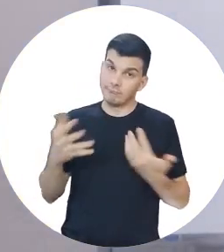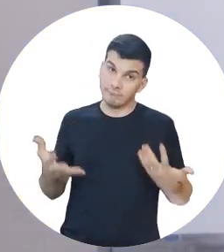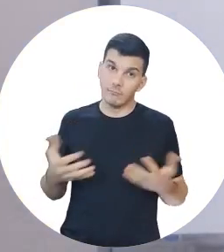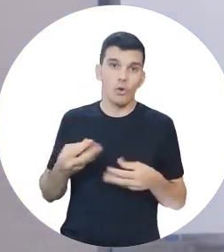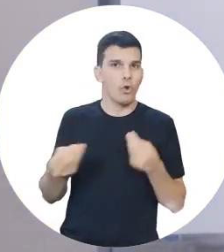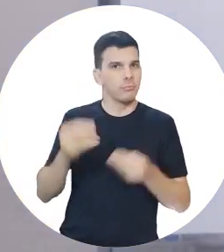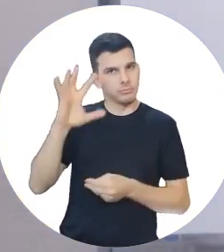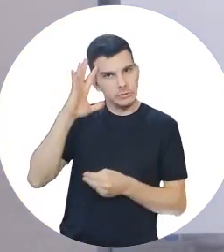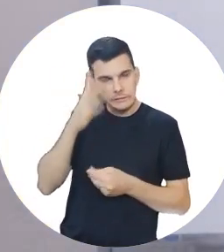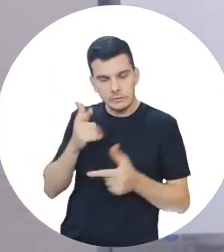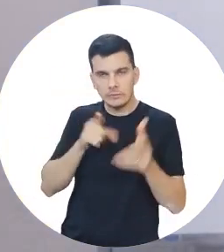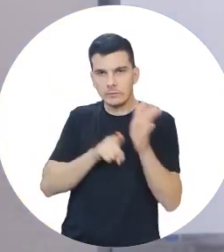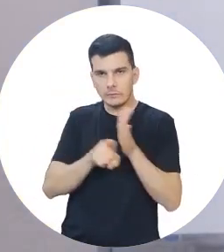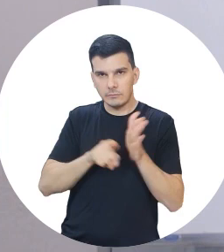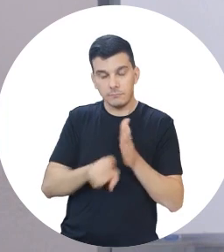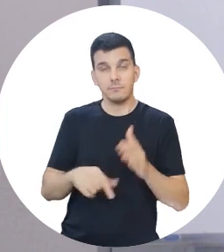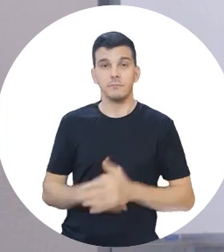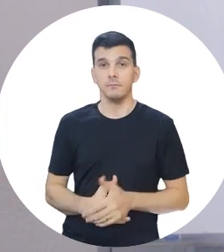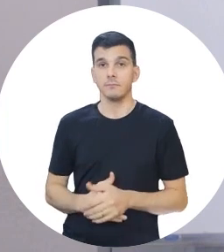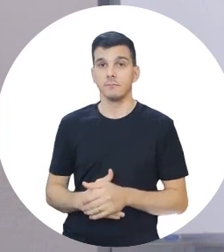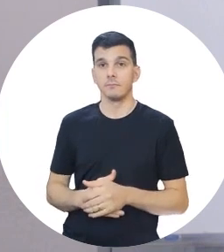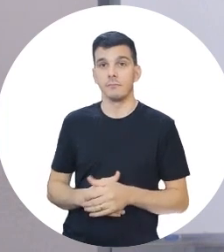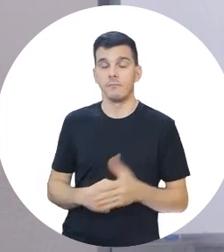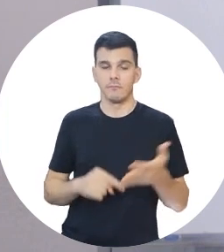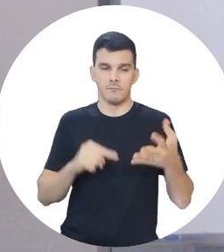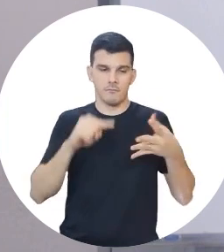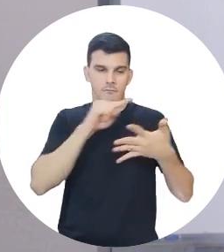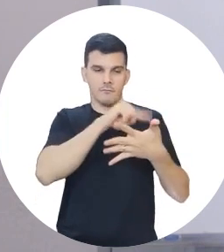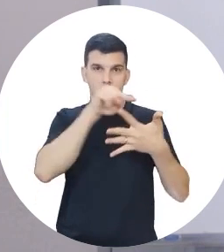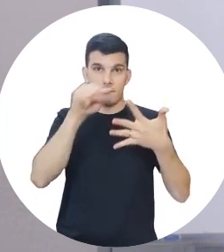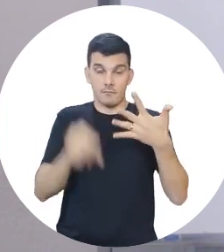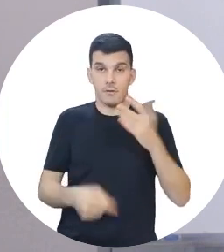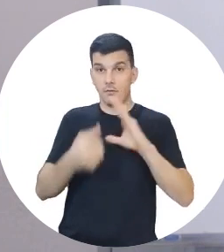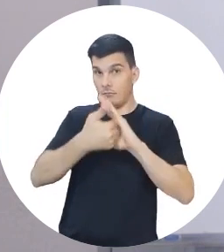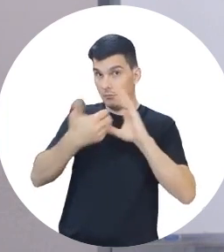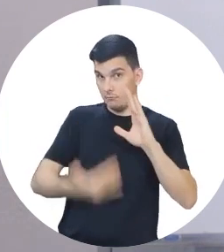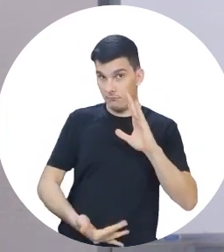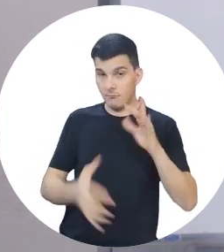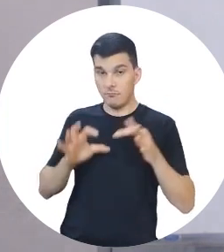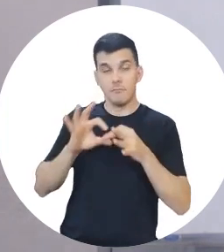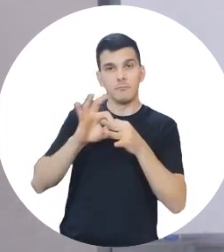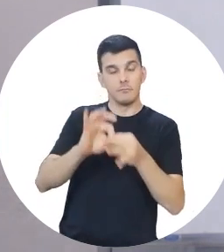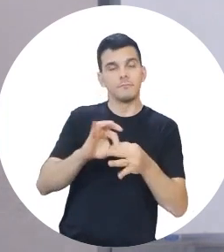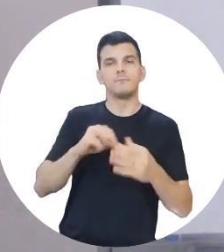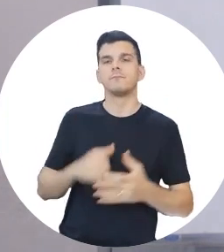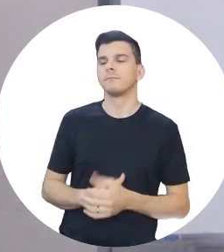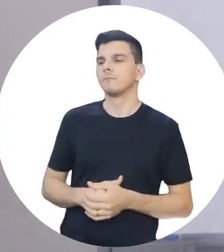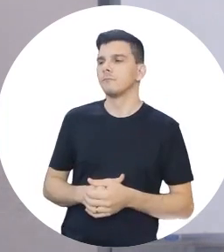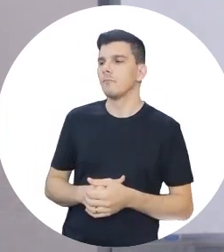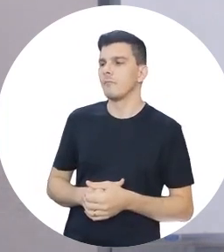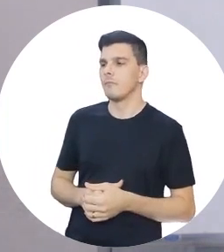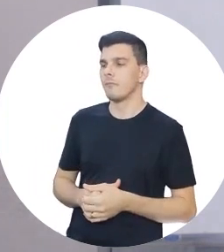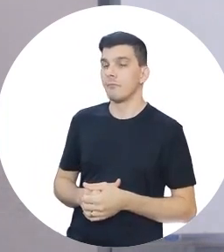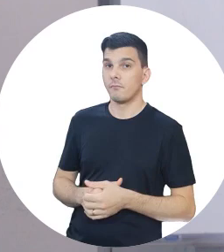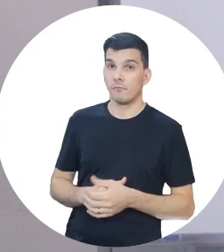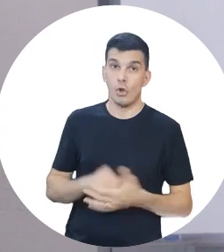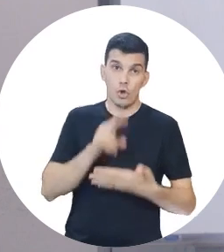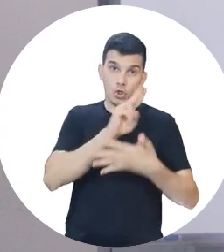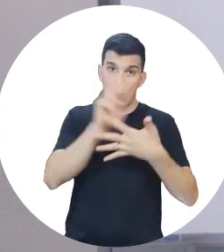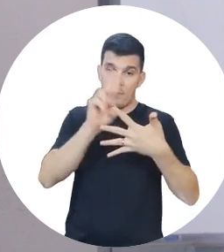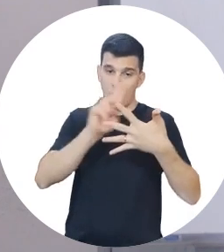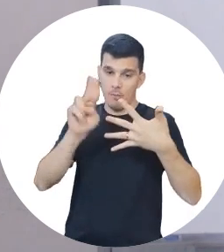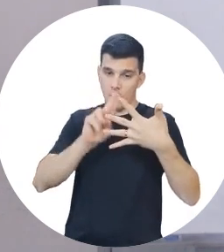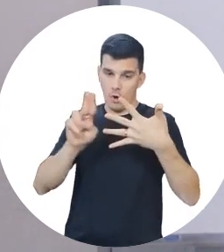ácido sulfúrico dentro da reação química. E ele te deu esses 5 componentes que estão associados aqui, por meio